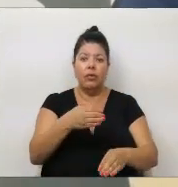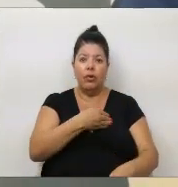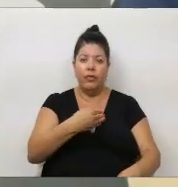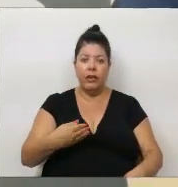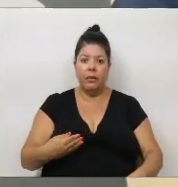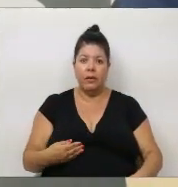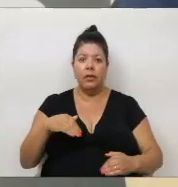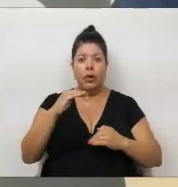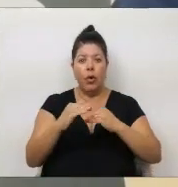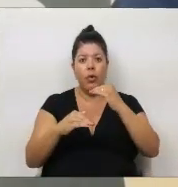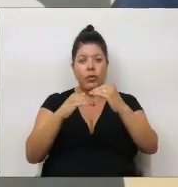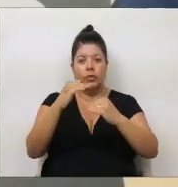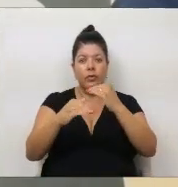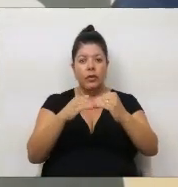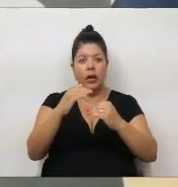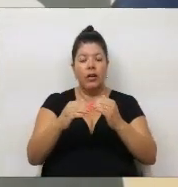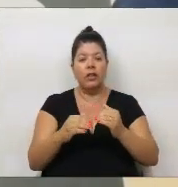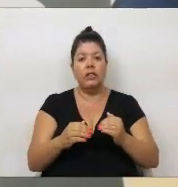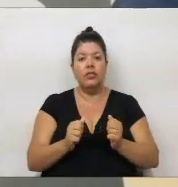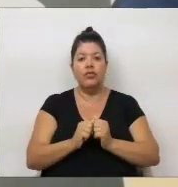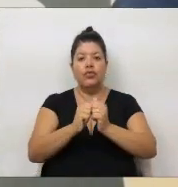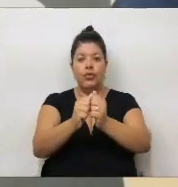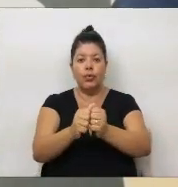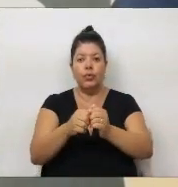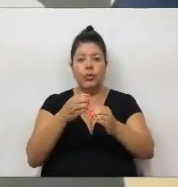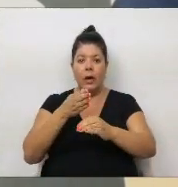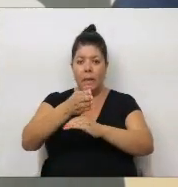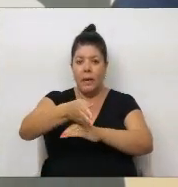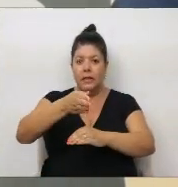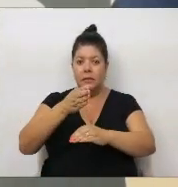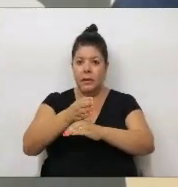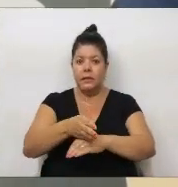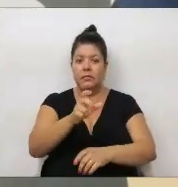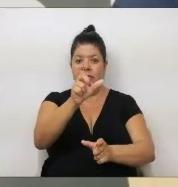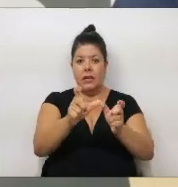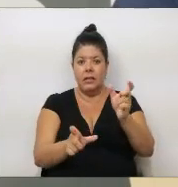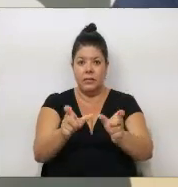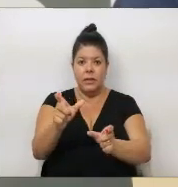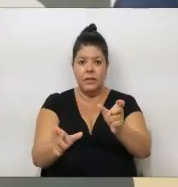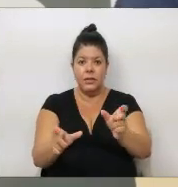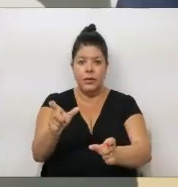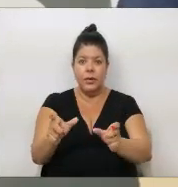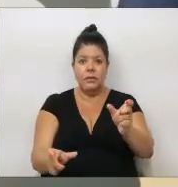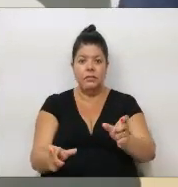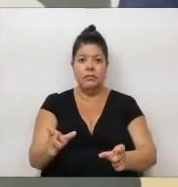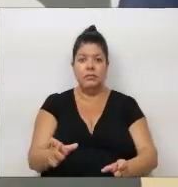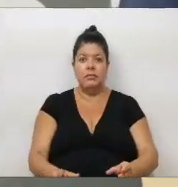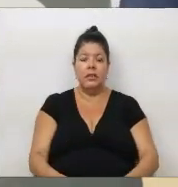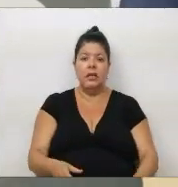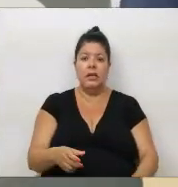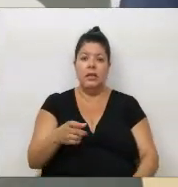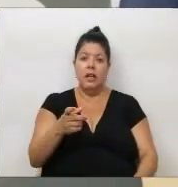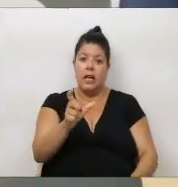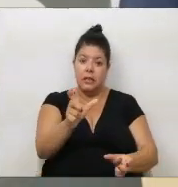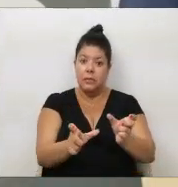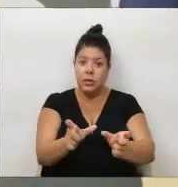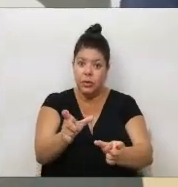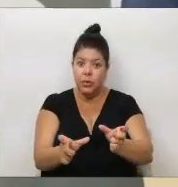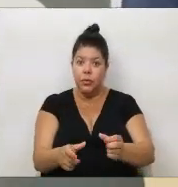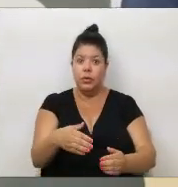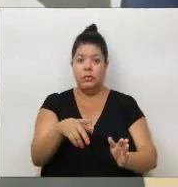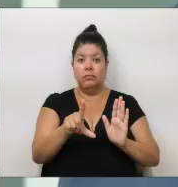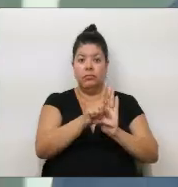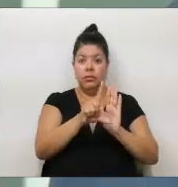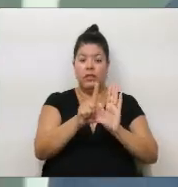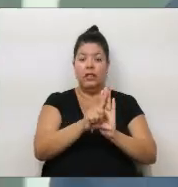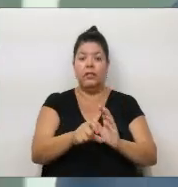se constrói conjuntamente com a participação popular e com a participação cidadã do